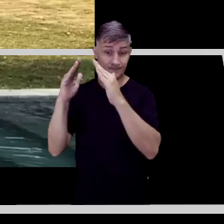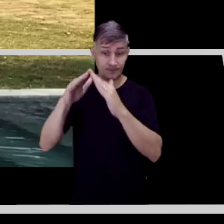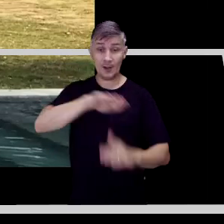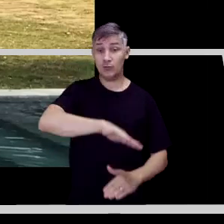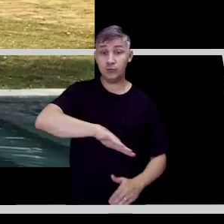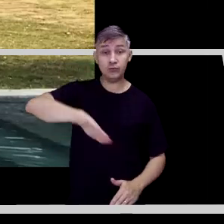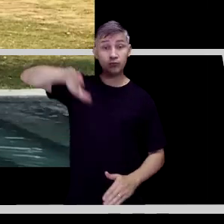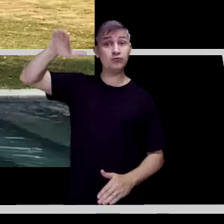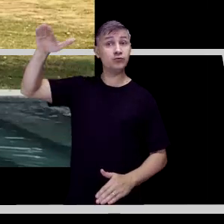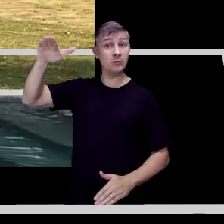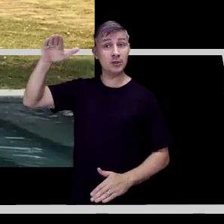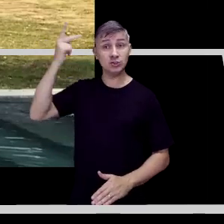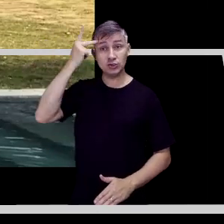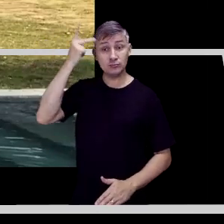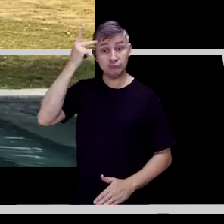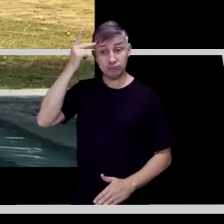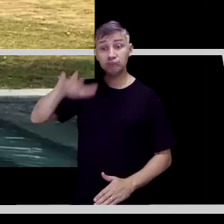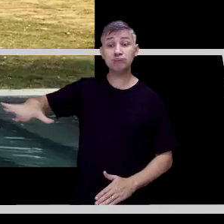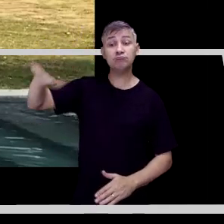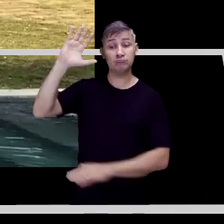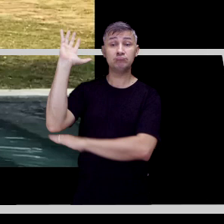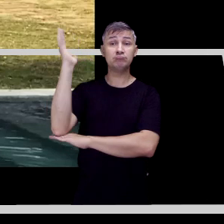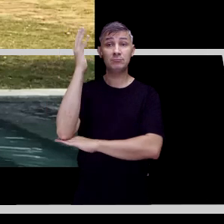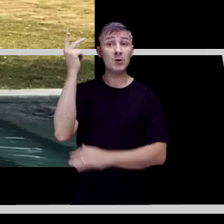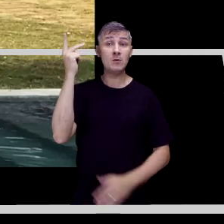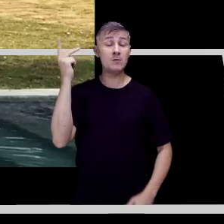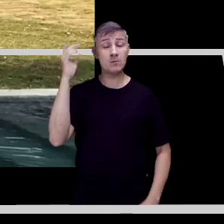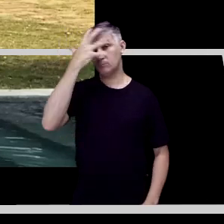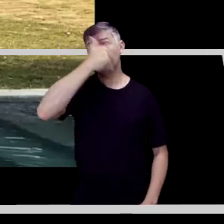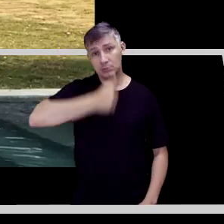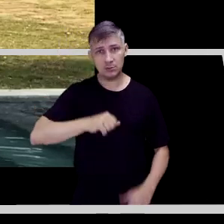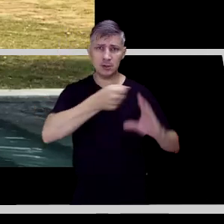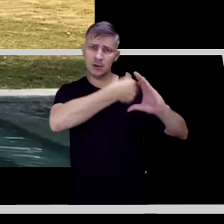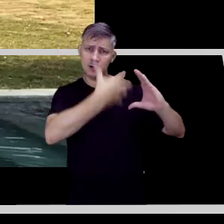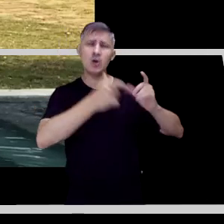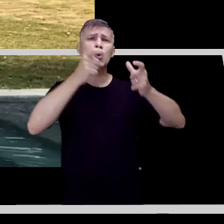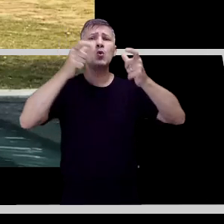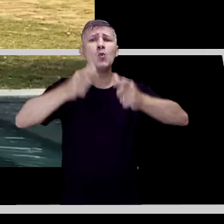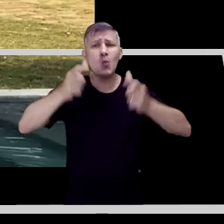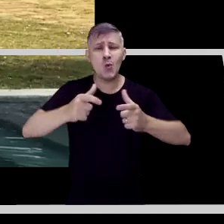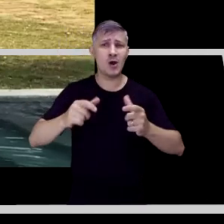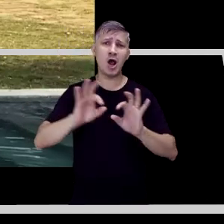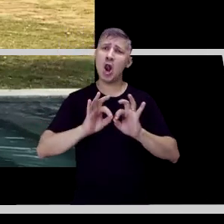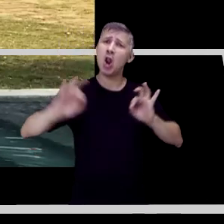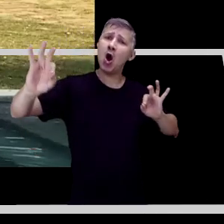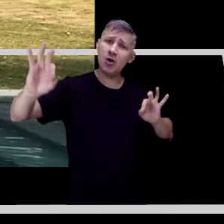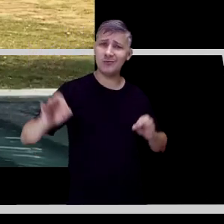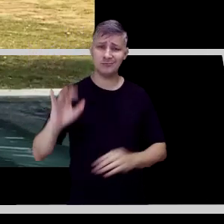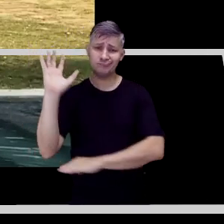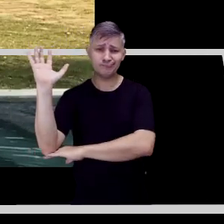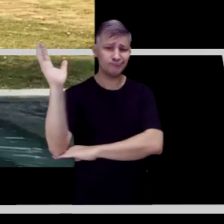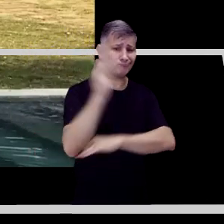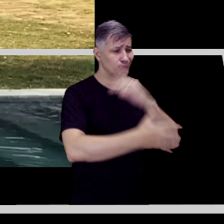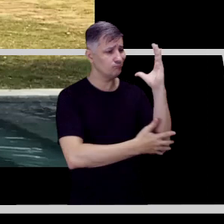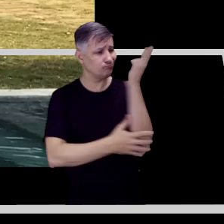Então, uma casa na Serra de São Paulo, uma paisagem muito bonita, assim, também tem as mesmas características de ser um lugar remoto,